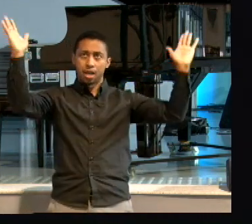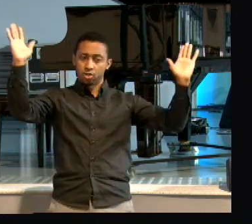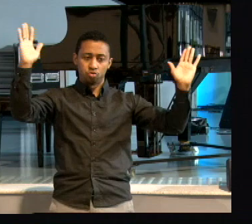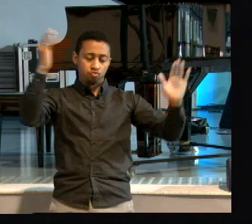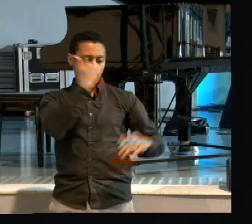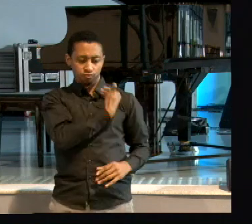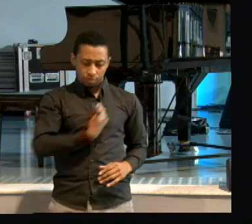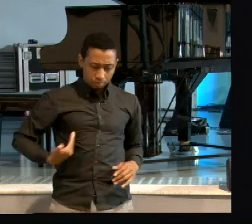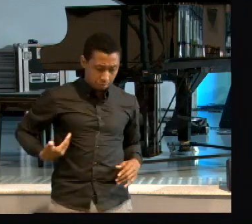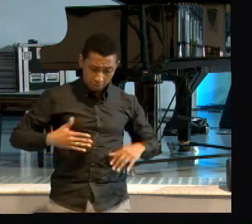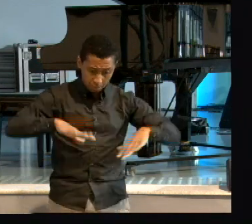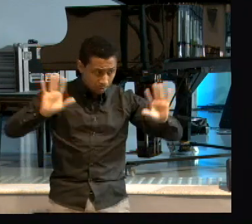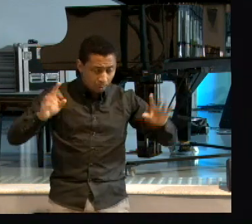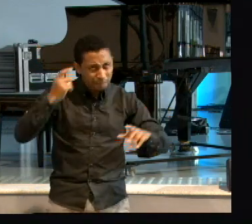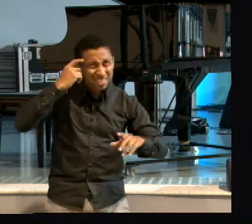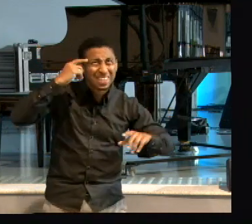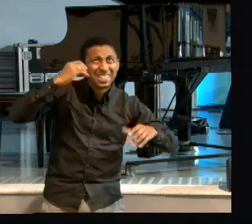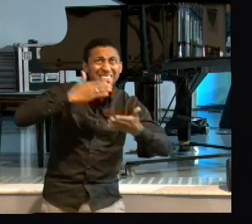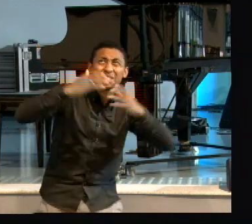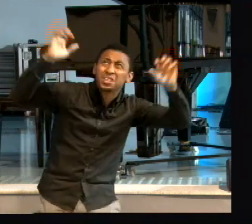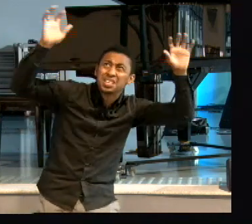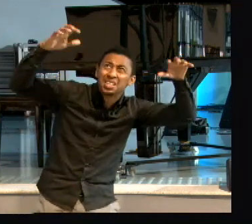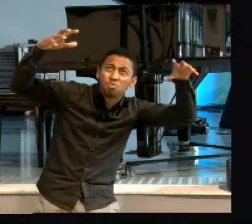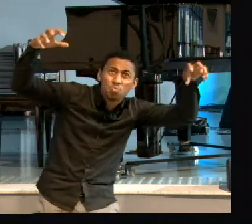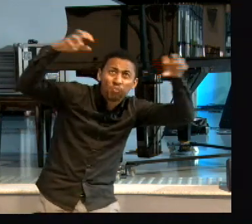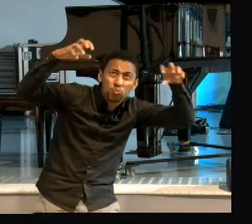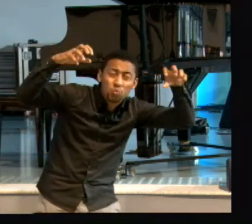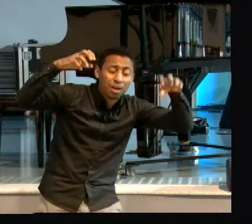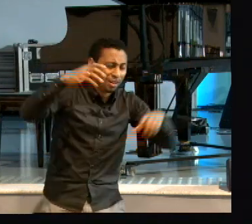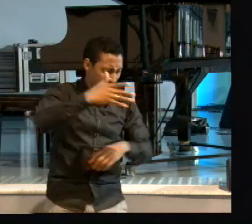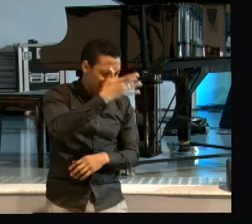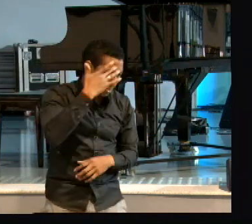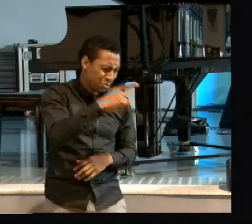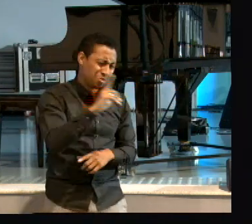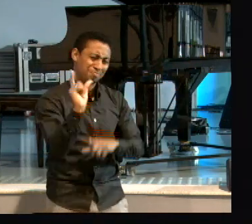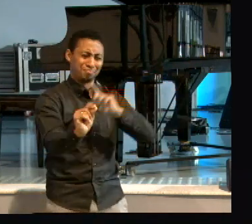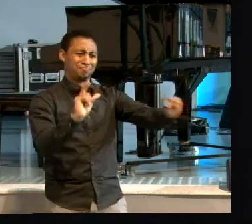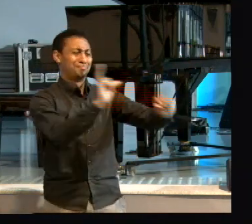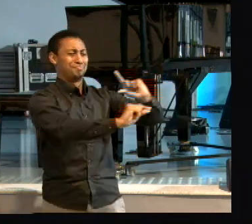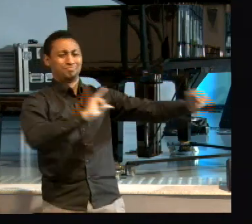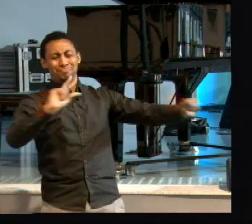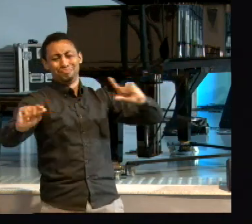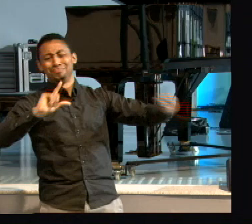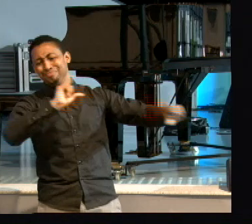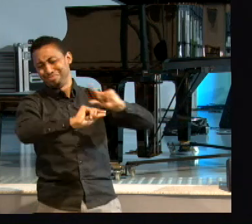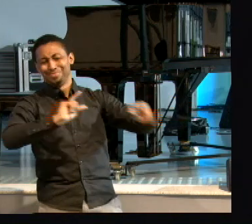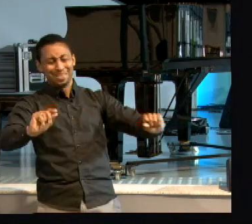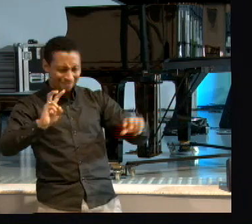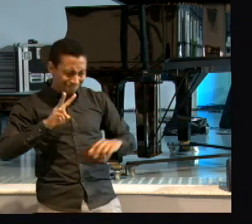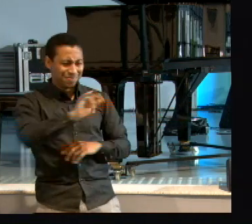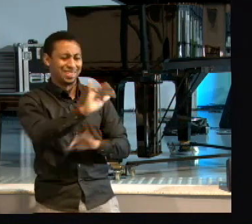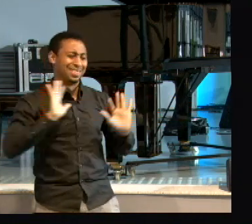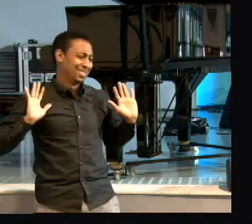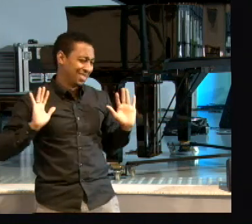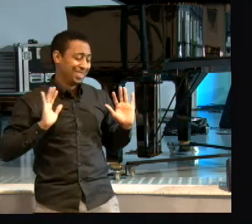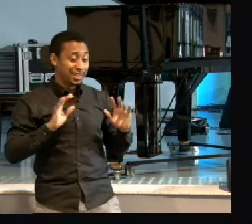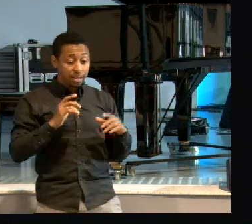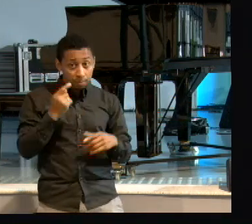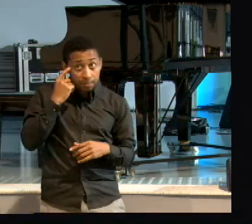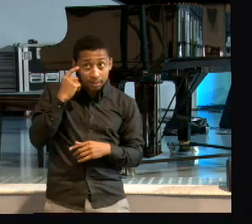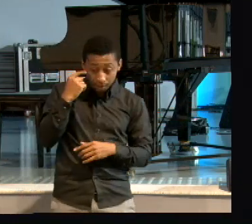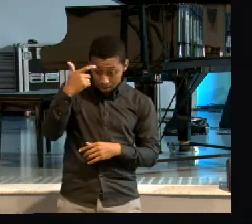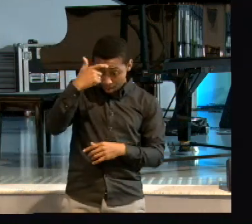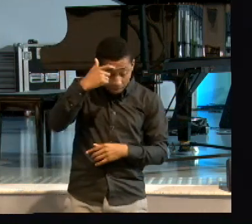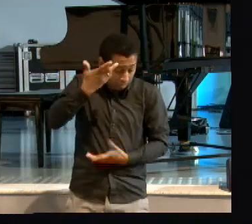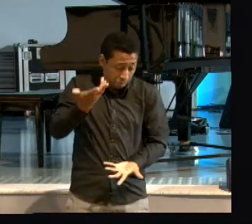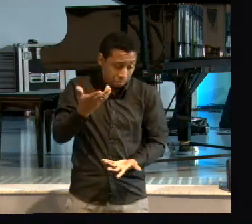ninguém. Eu já estava me perguntando se eu, como pregador, iria continuar a hora que começasse a chover. Só que enquanto eu